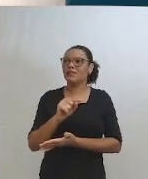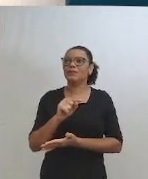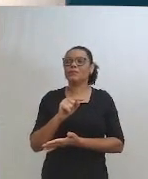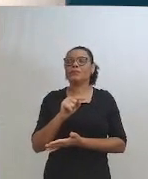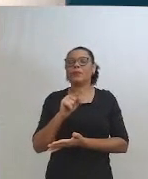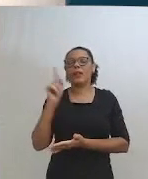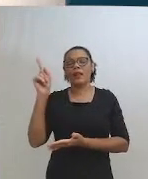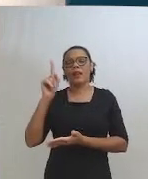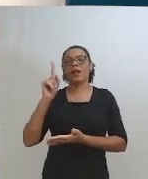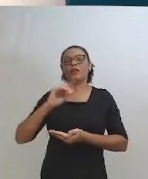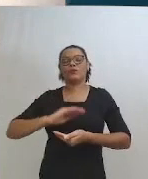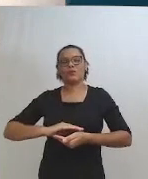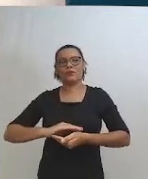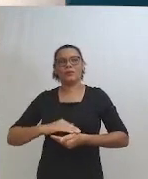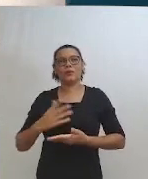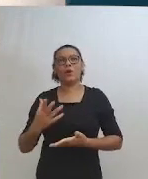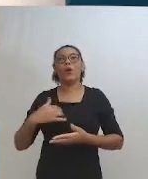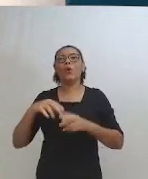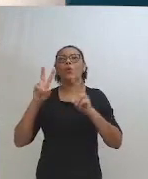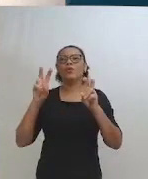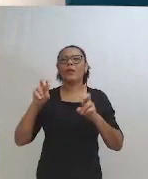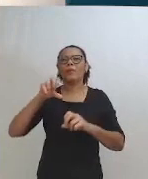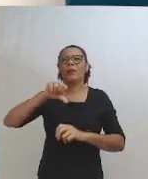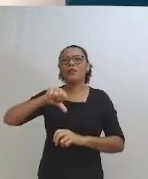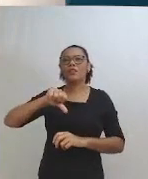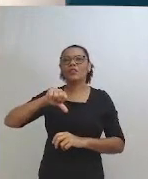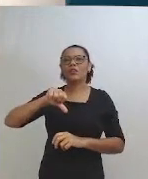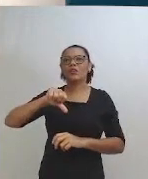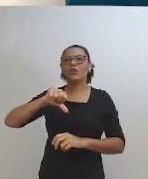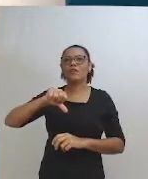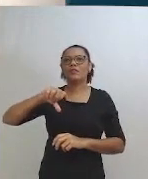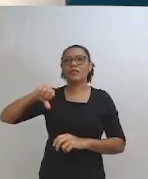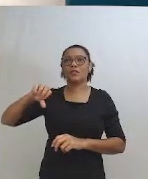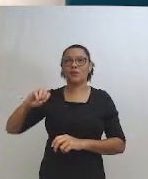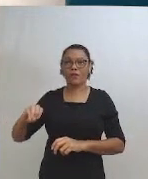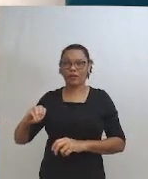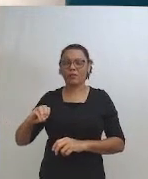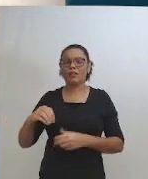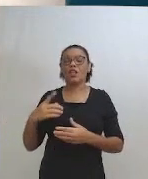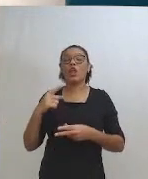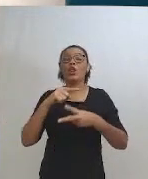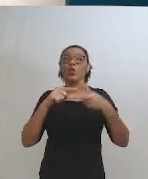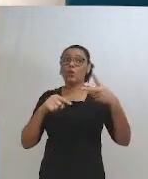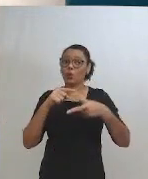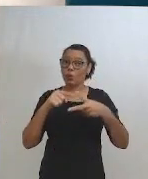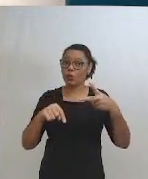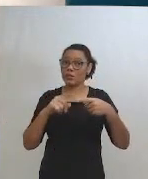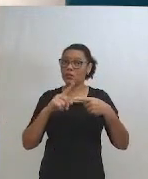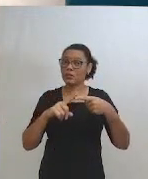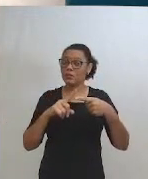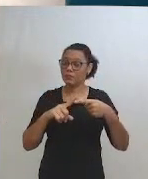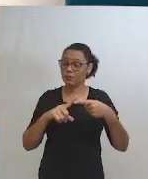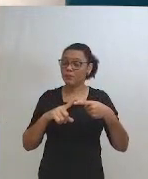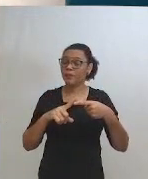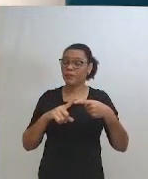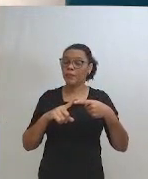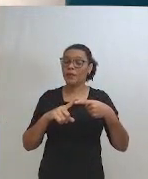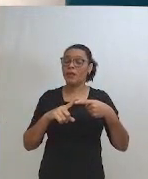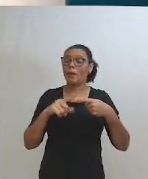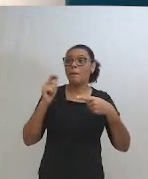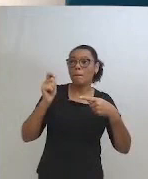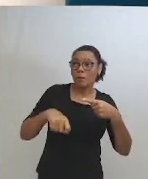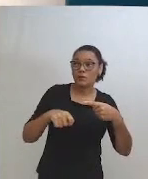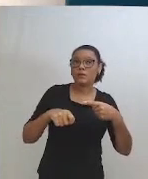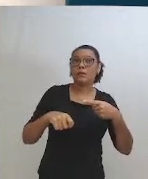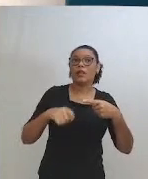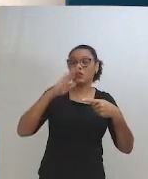o tema 990 ele trata de dois pontos. Um ponto que é a possibilidade do envio dos relatórios de